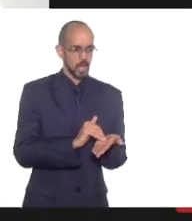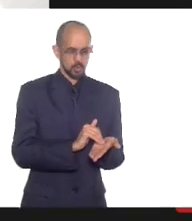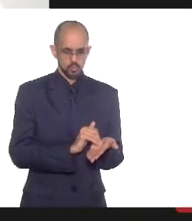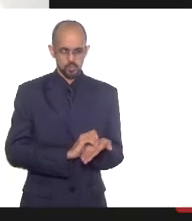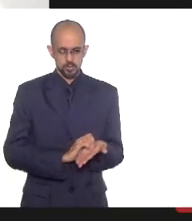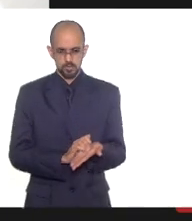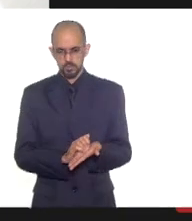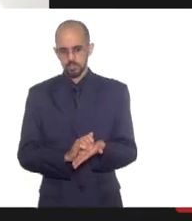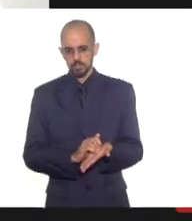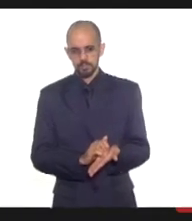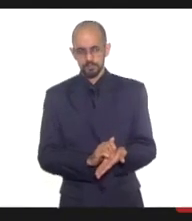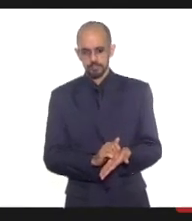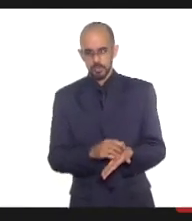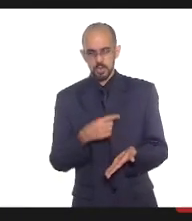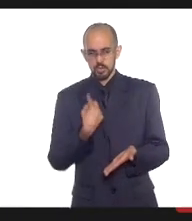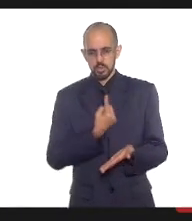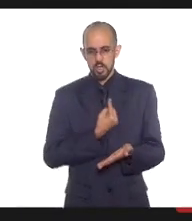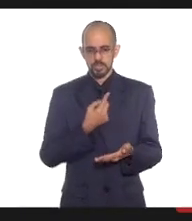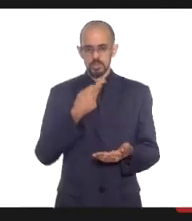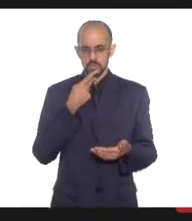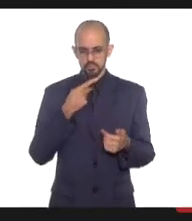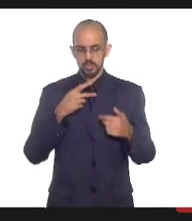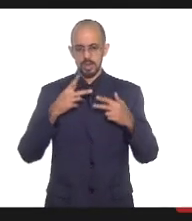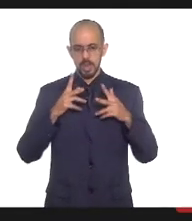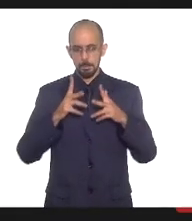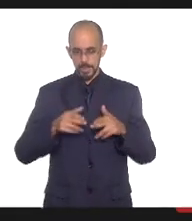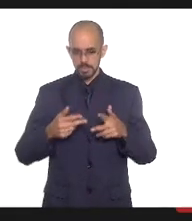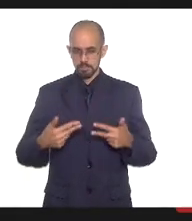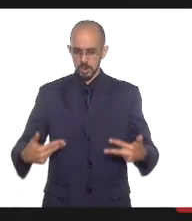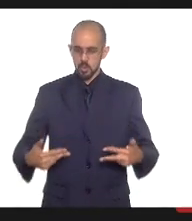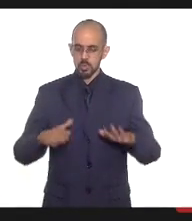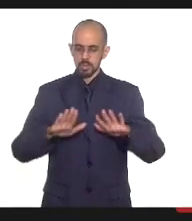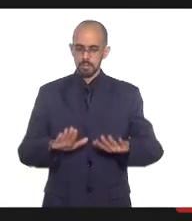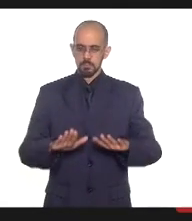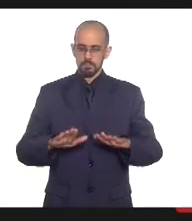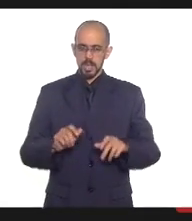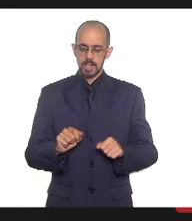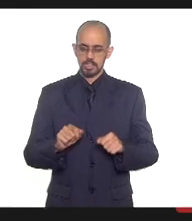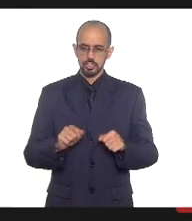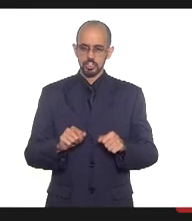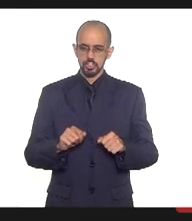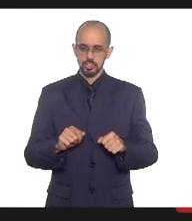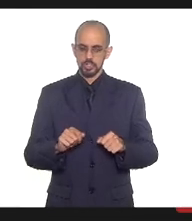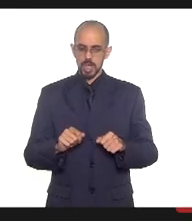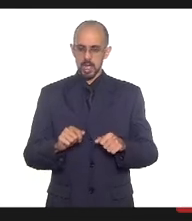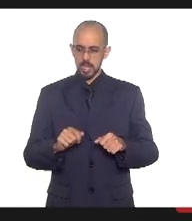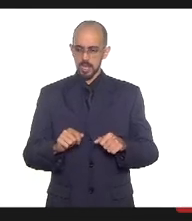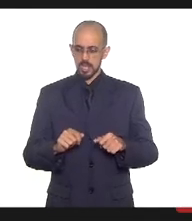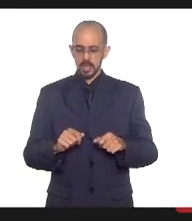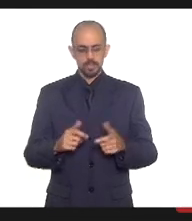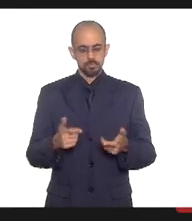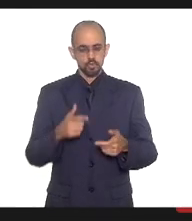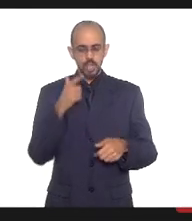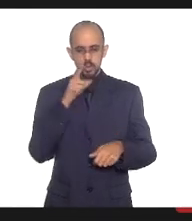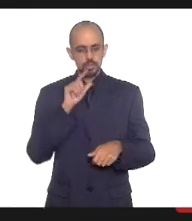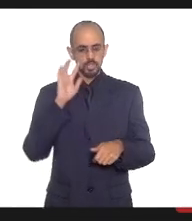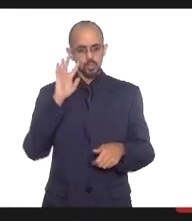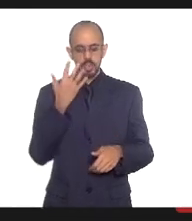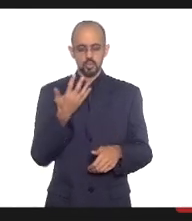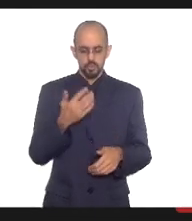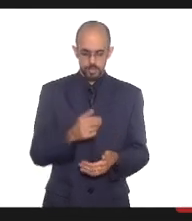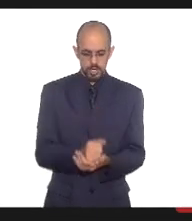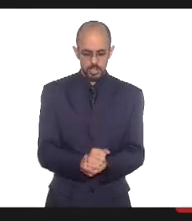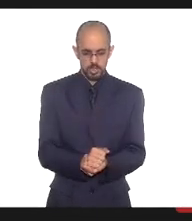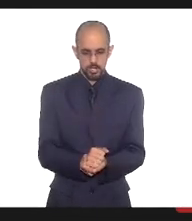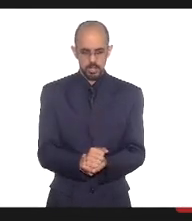É assim nós estamos falando da mesma coisa e correndo em círculos que eu veja bem vou lhe dar um